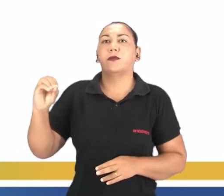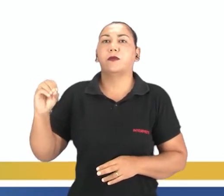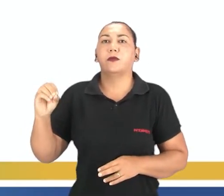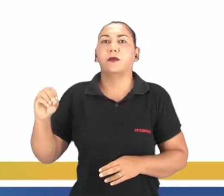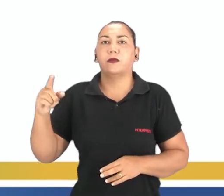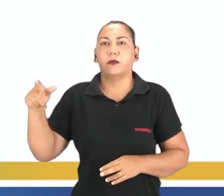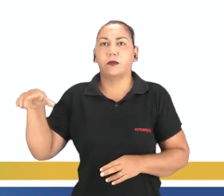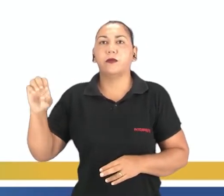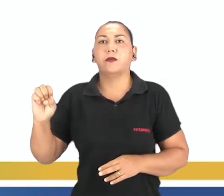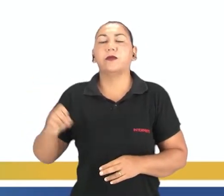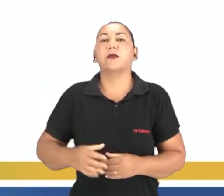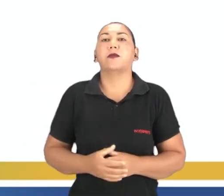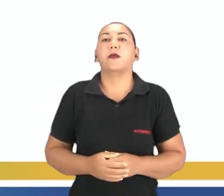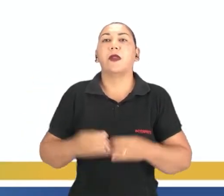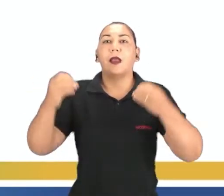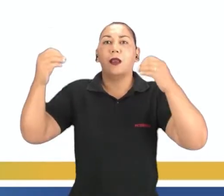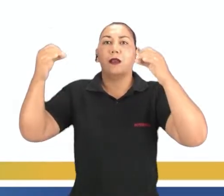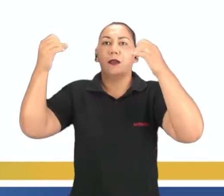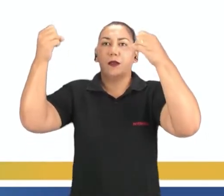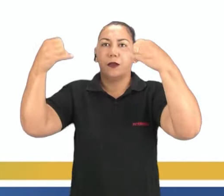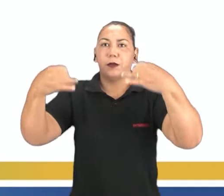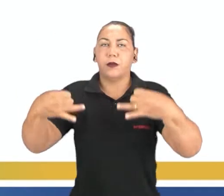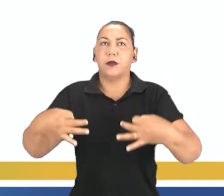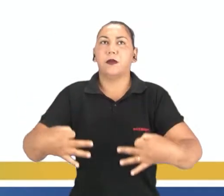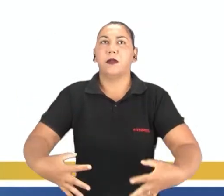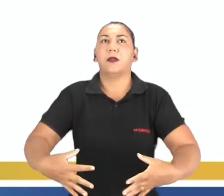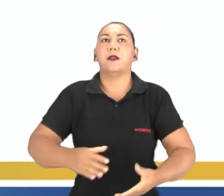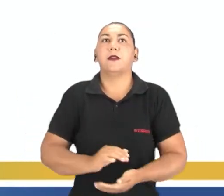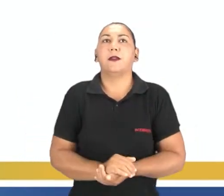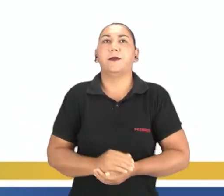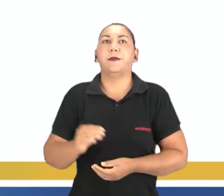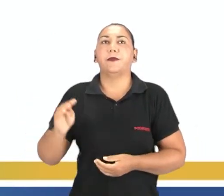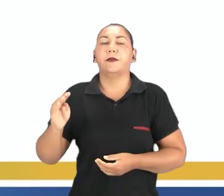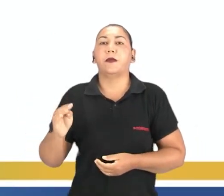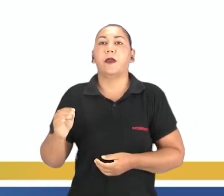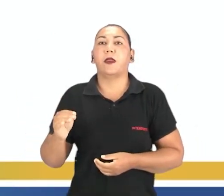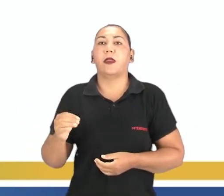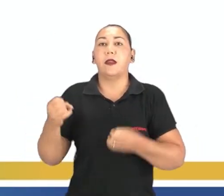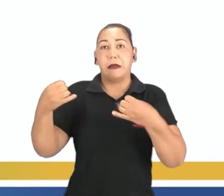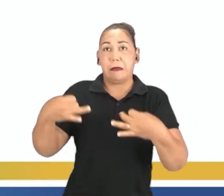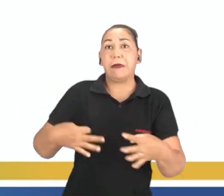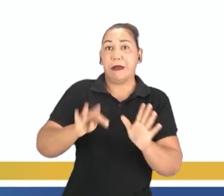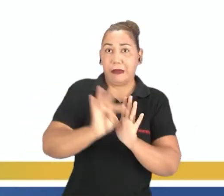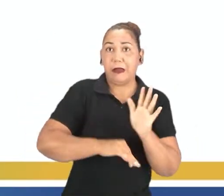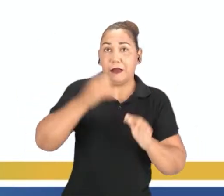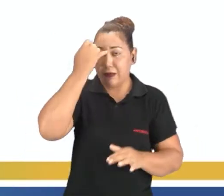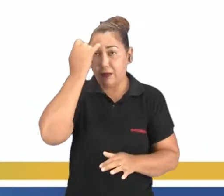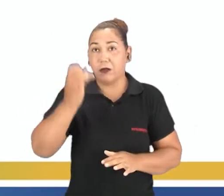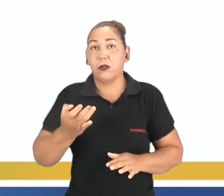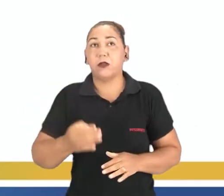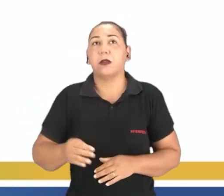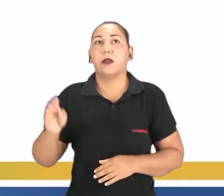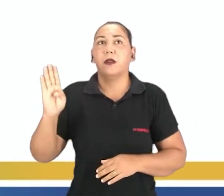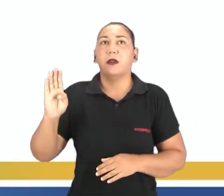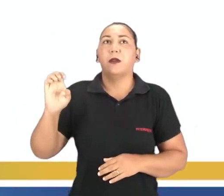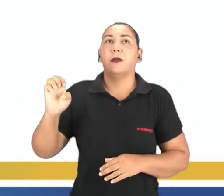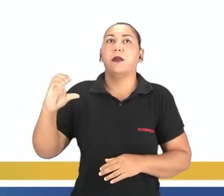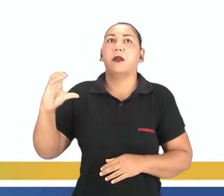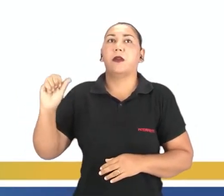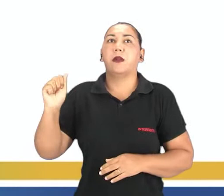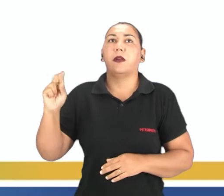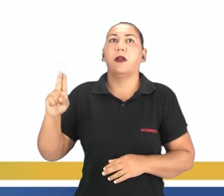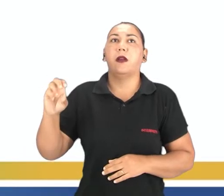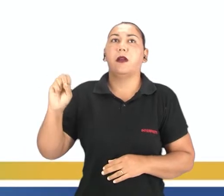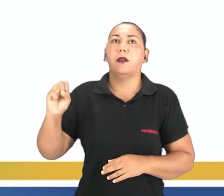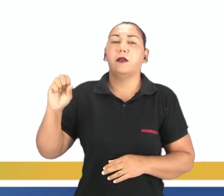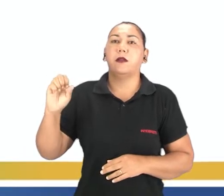que significa porque. Esse because é aquele porquê de resposta, certo? E aí tem o for, que também significa